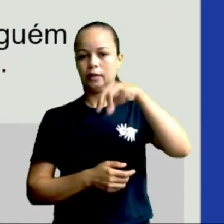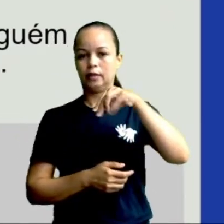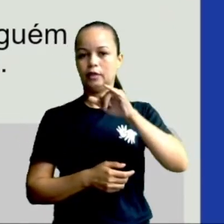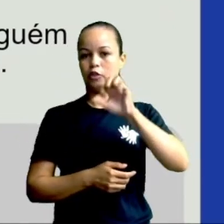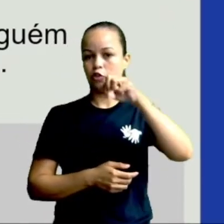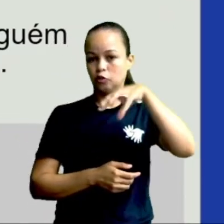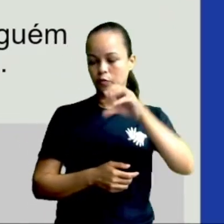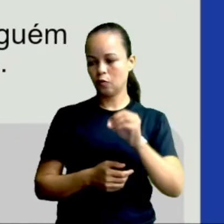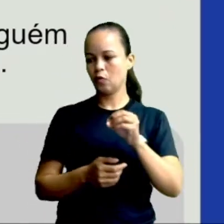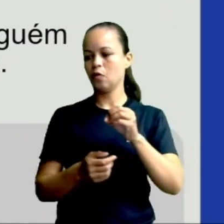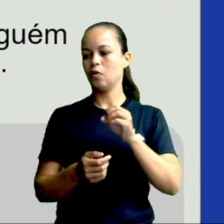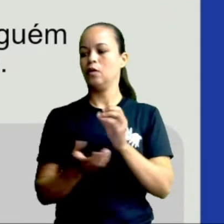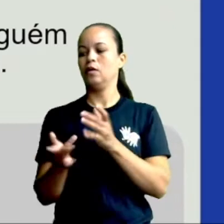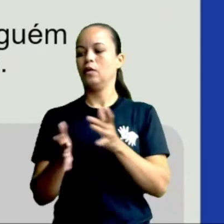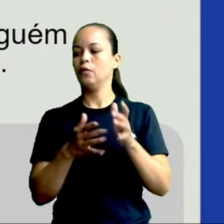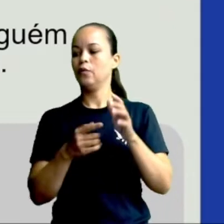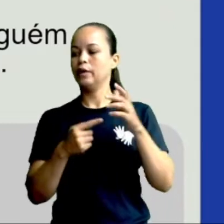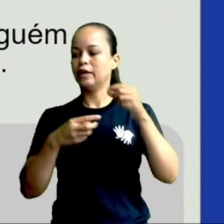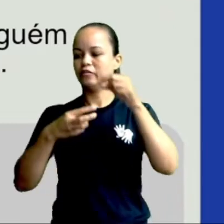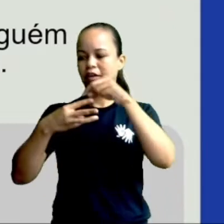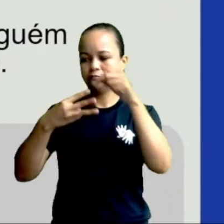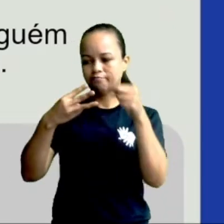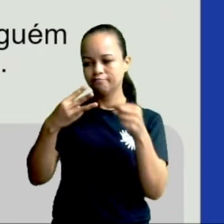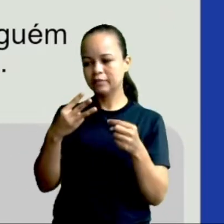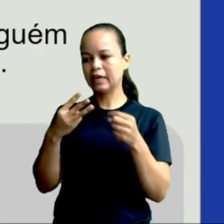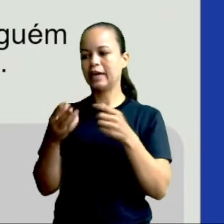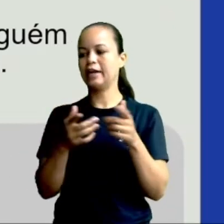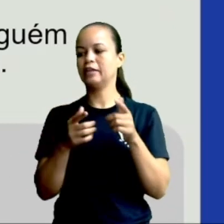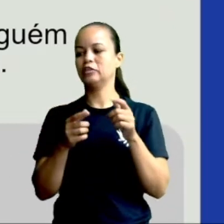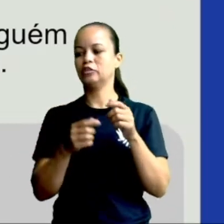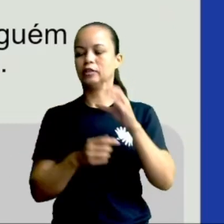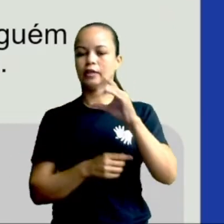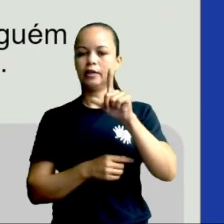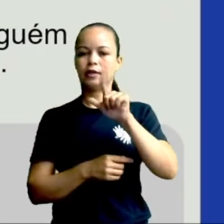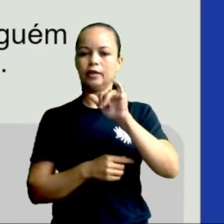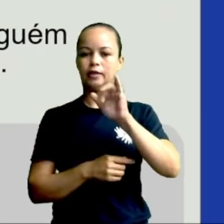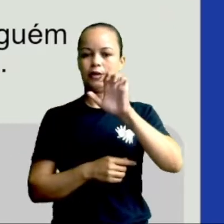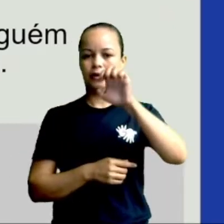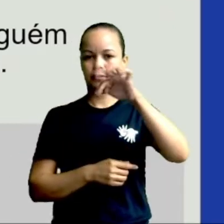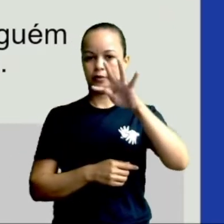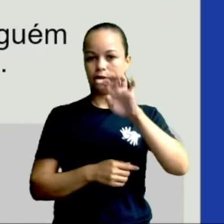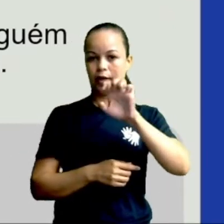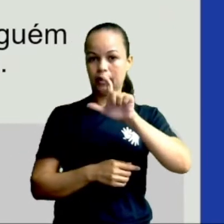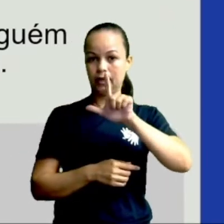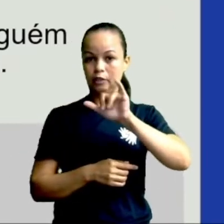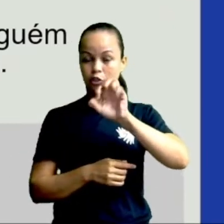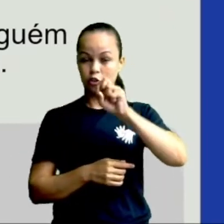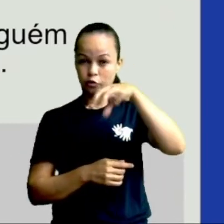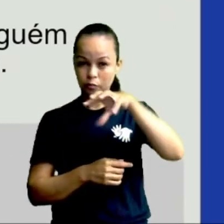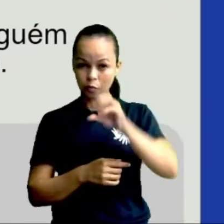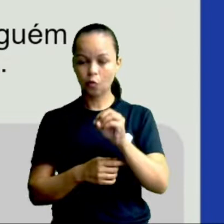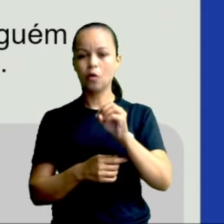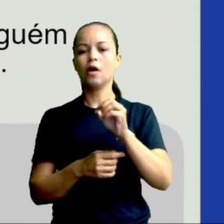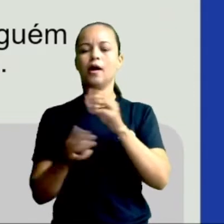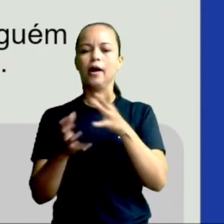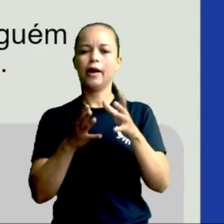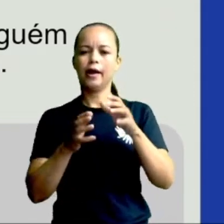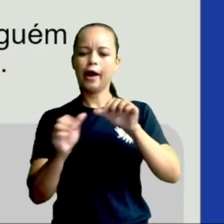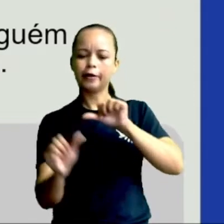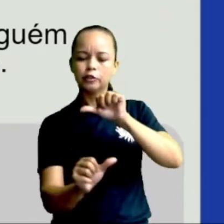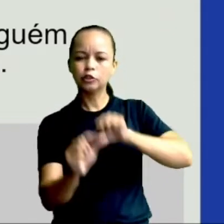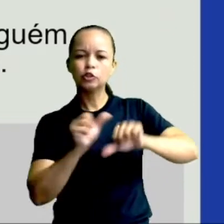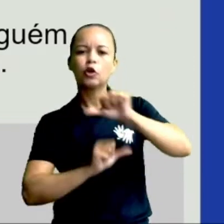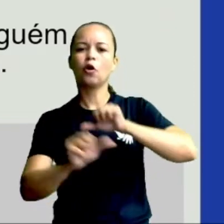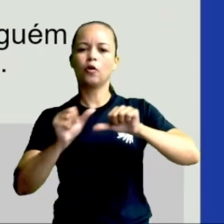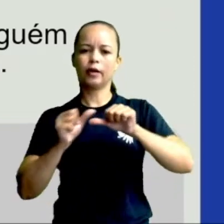e a gente vai entender o que é cada uma delas. Então, o clientelismo é a troca de favores em que